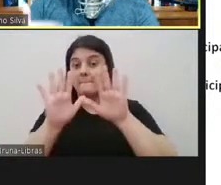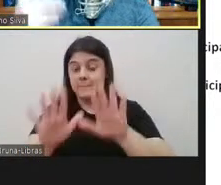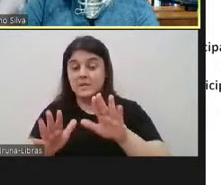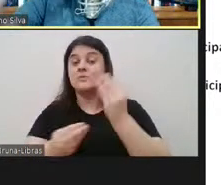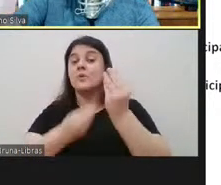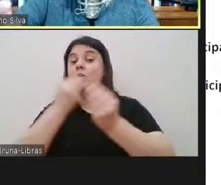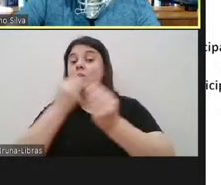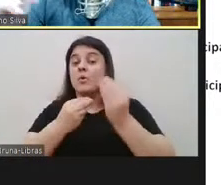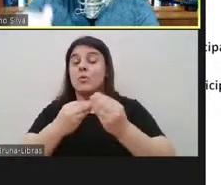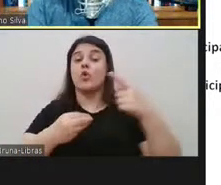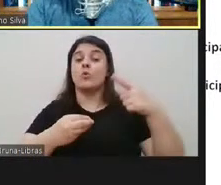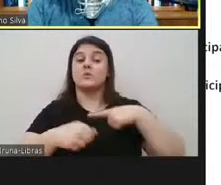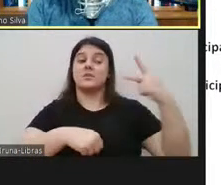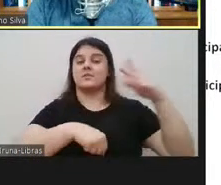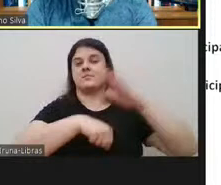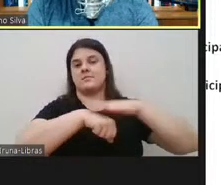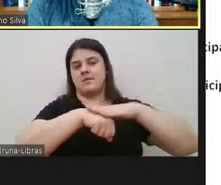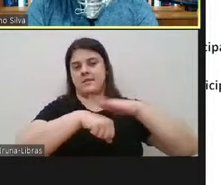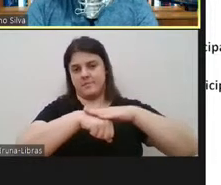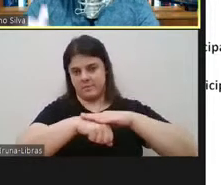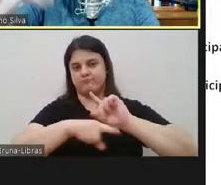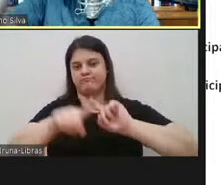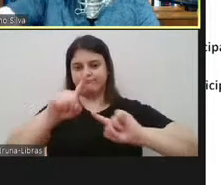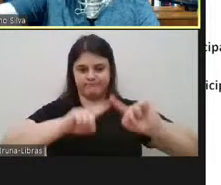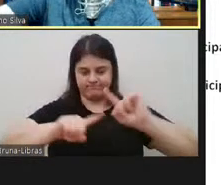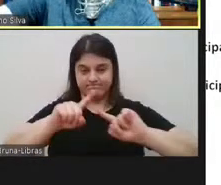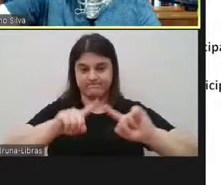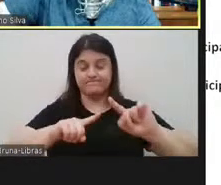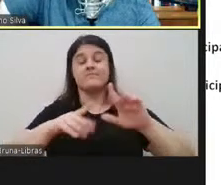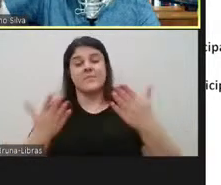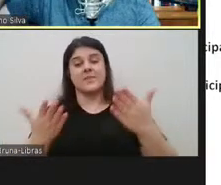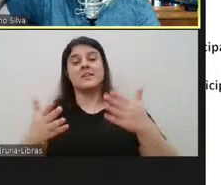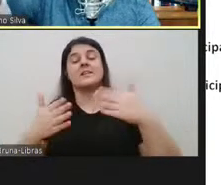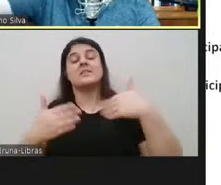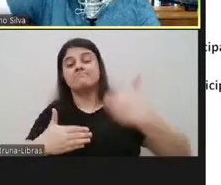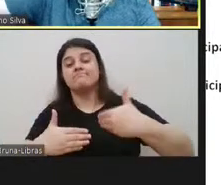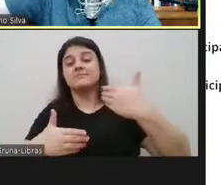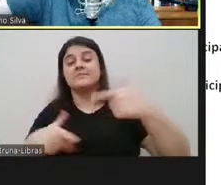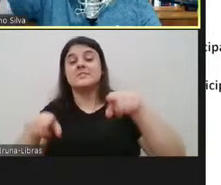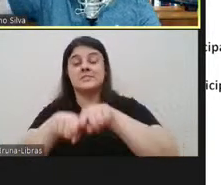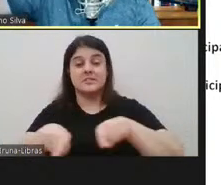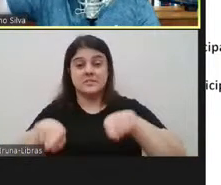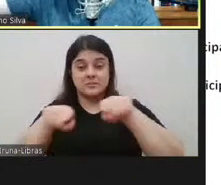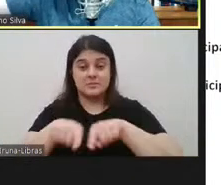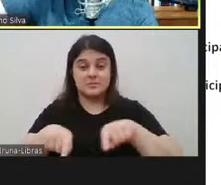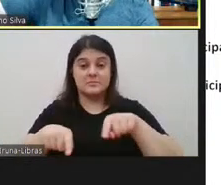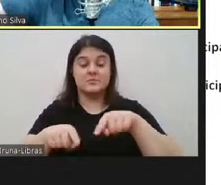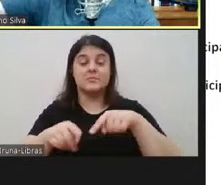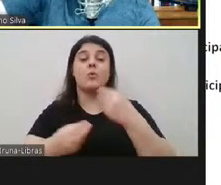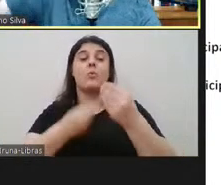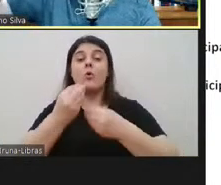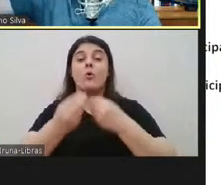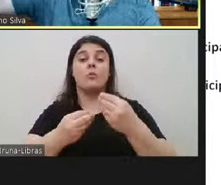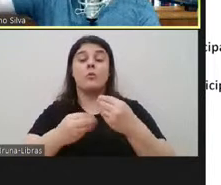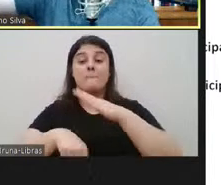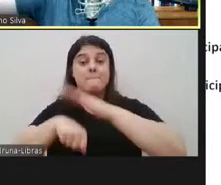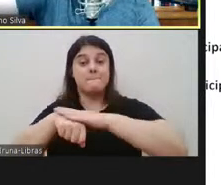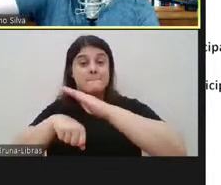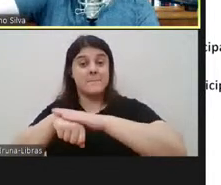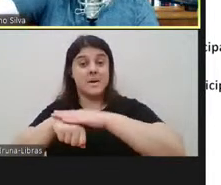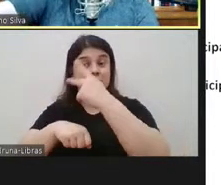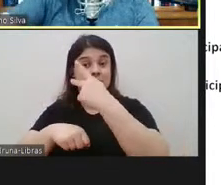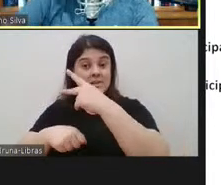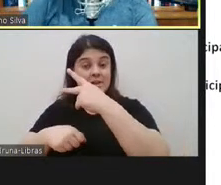da maneira como é conduzida à presidência muito em virtude de cada vez mais de um maior protagonismo por